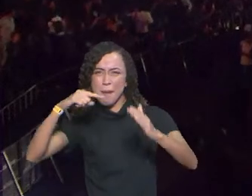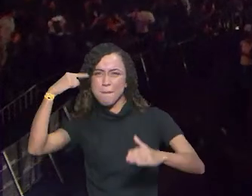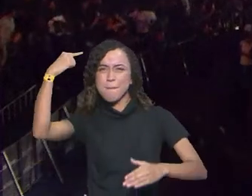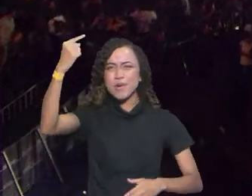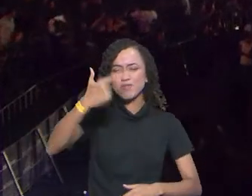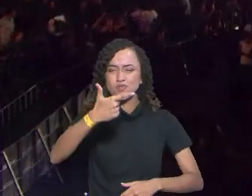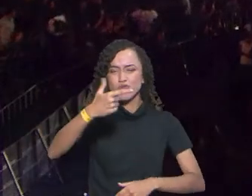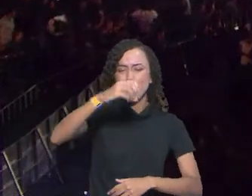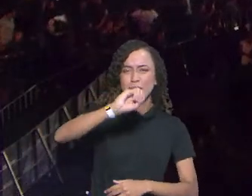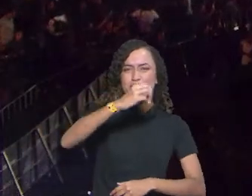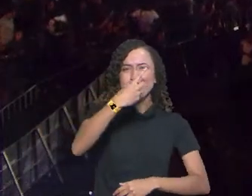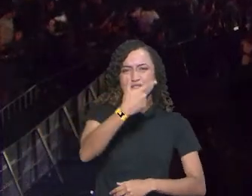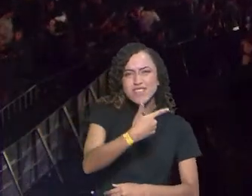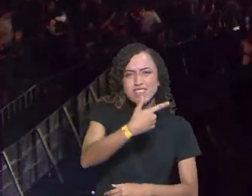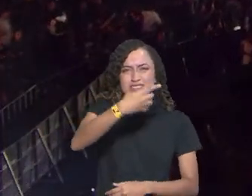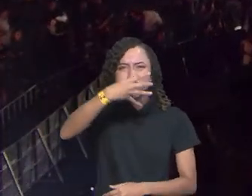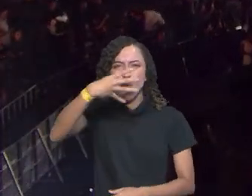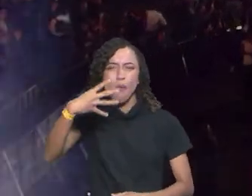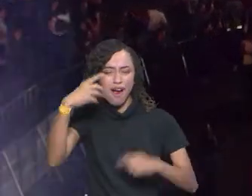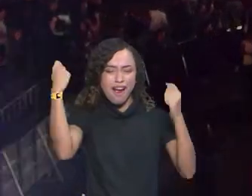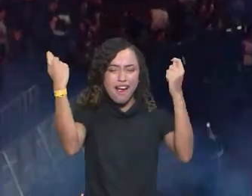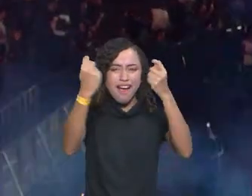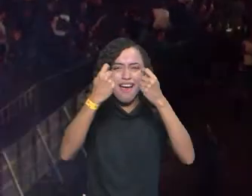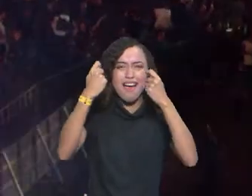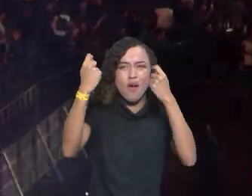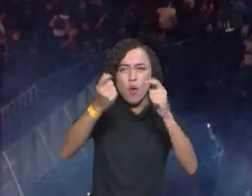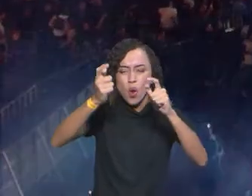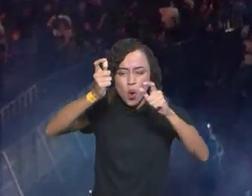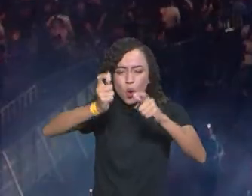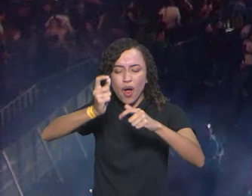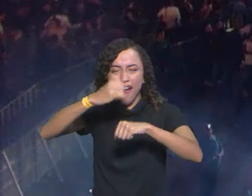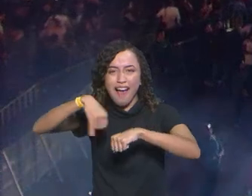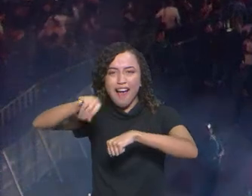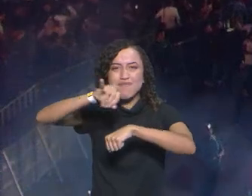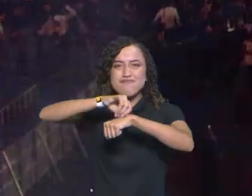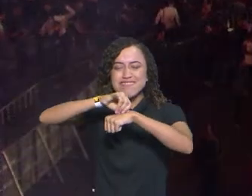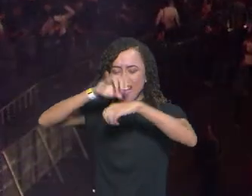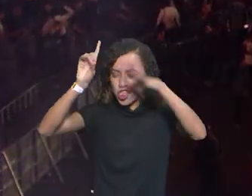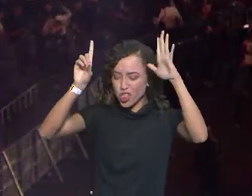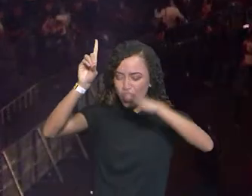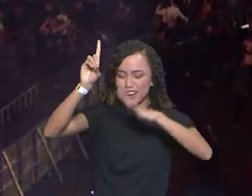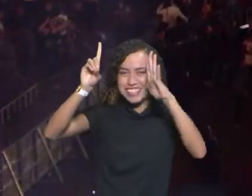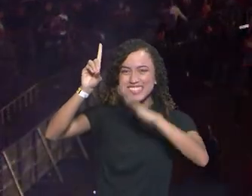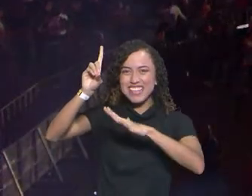2024 Caruaru capital da adoração aleluia